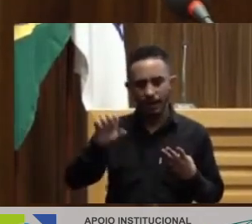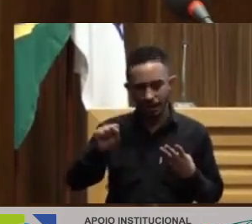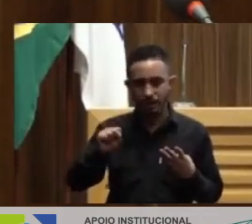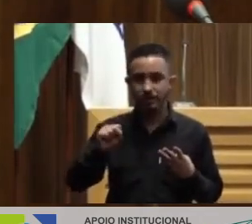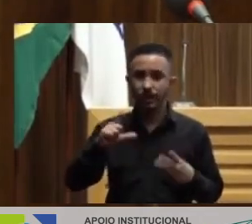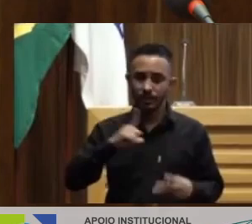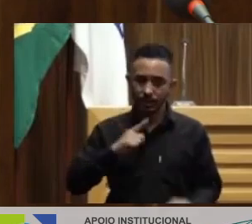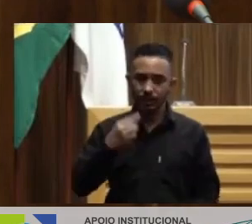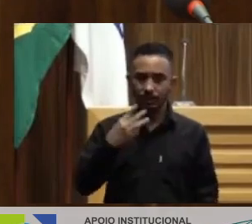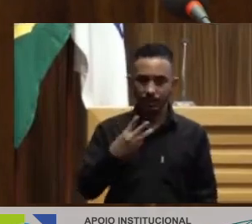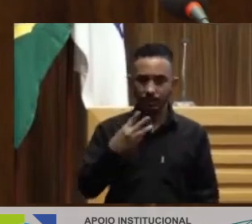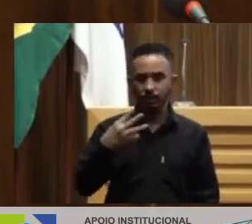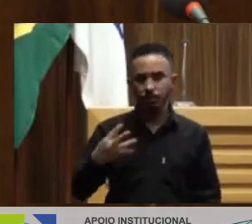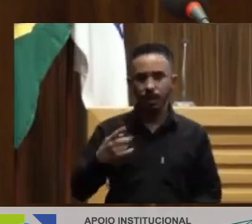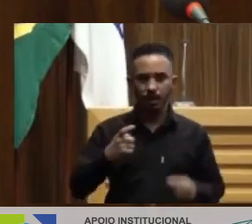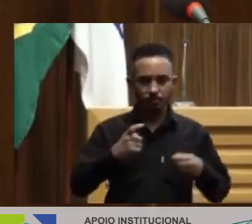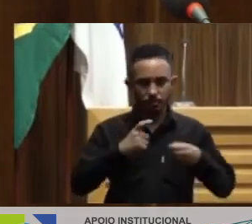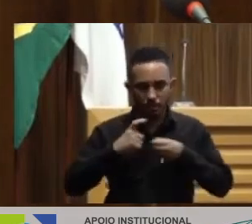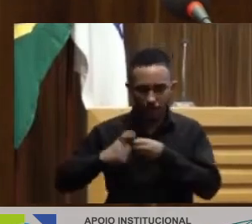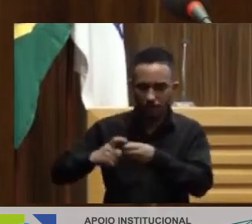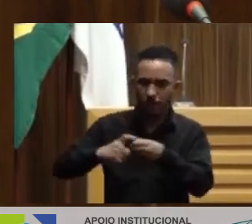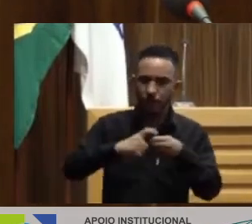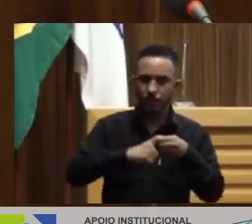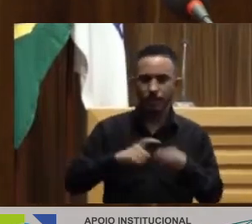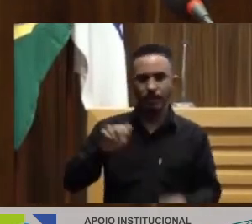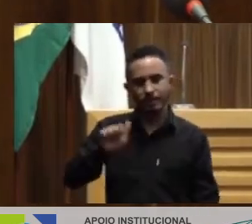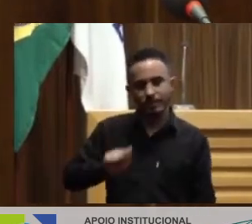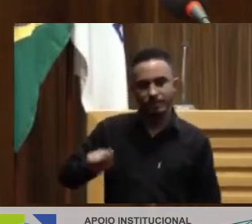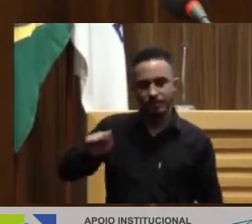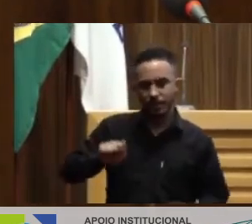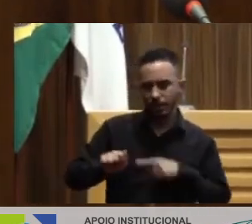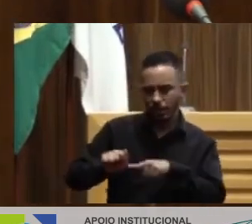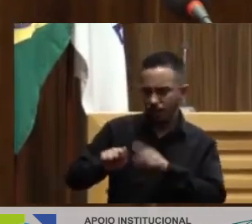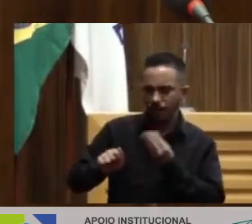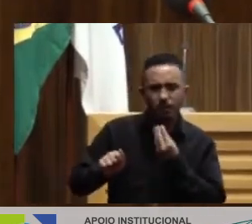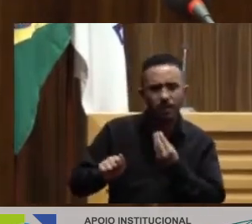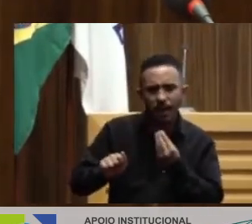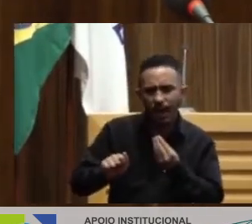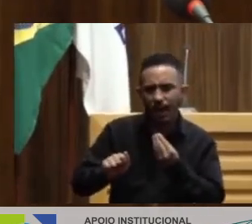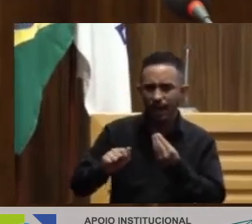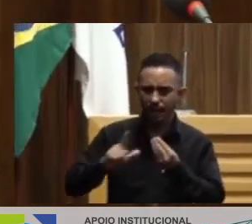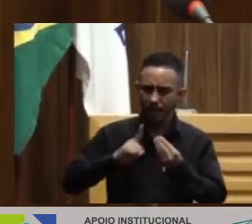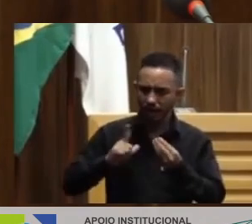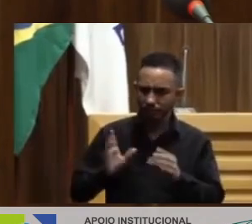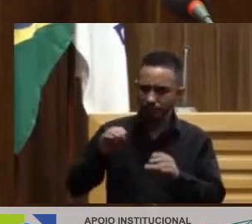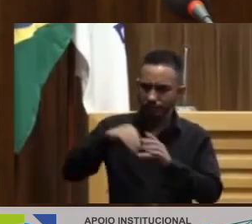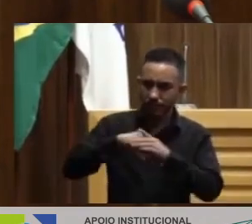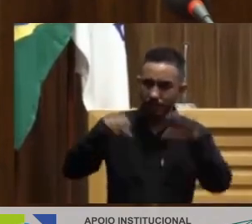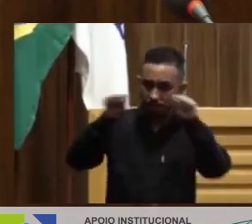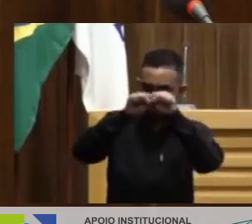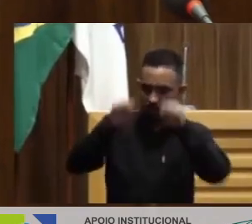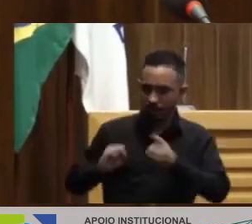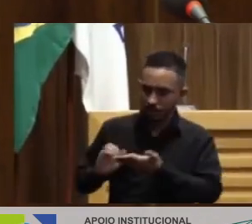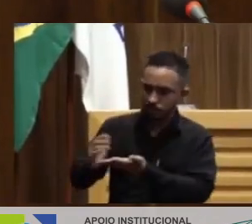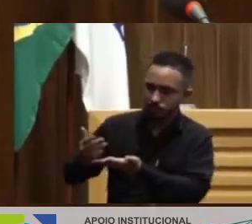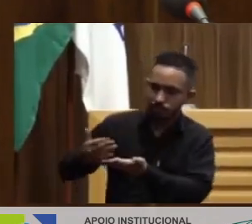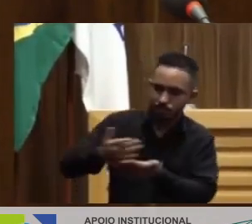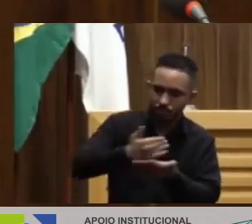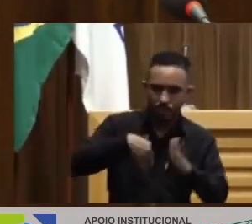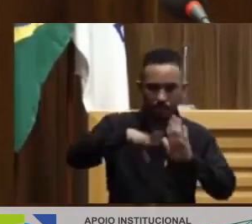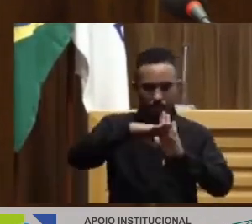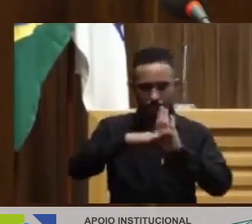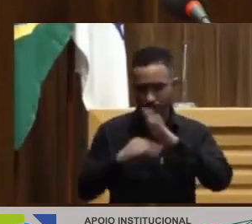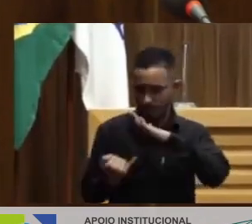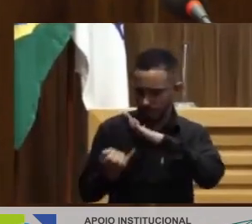financiadas, afiliadas à BDE, e ela, então, congrega esse conjunto de instituições